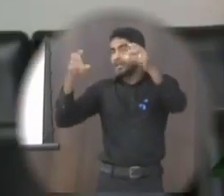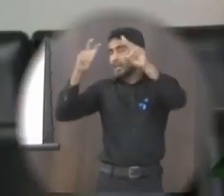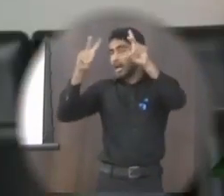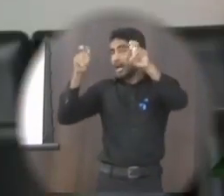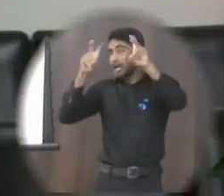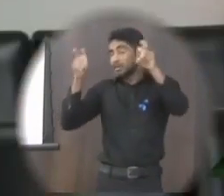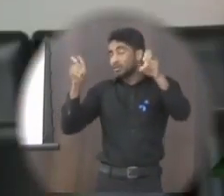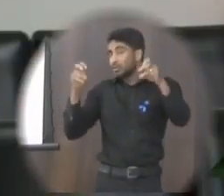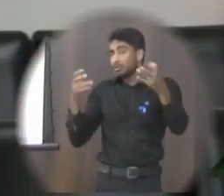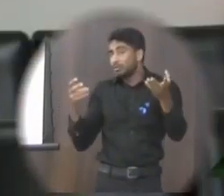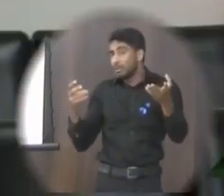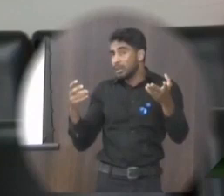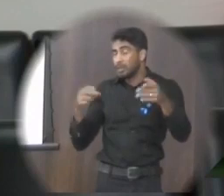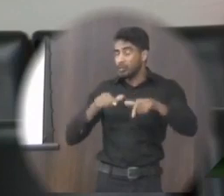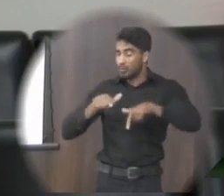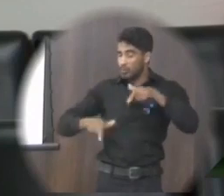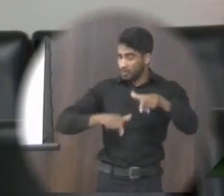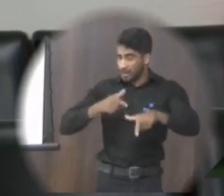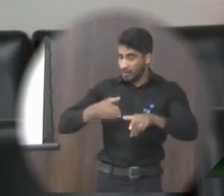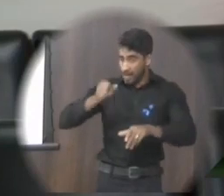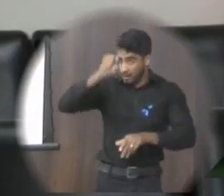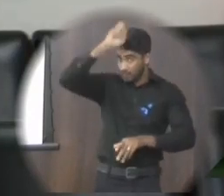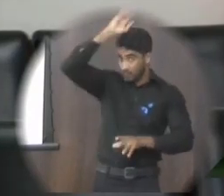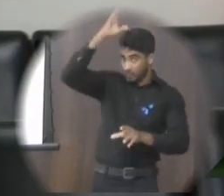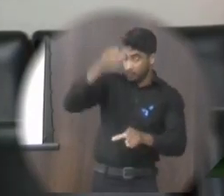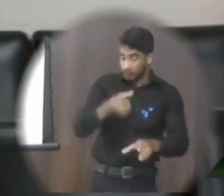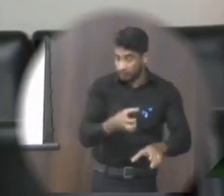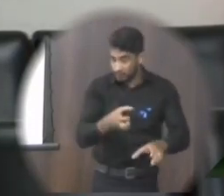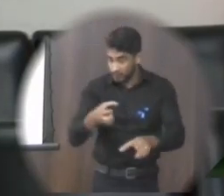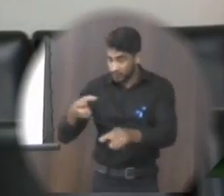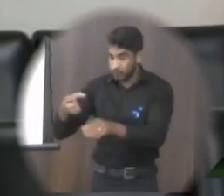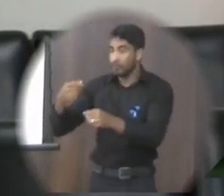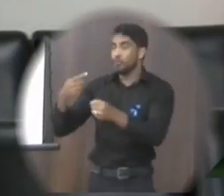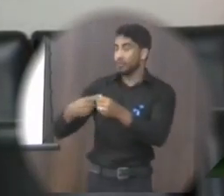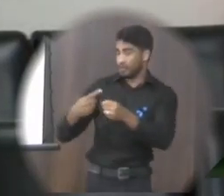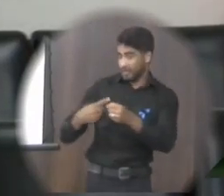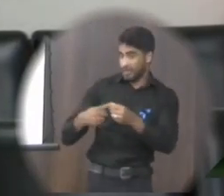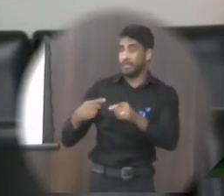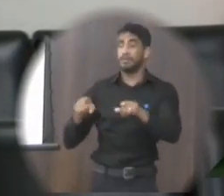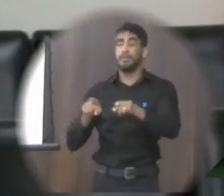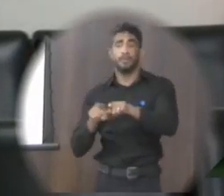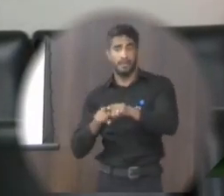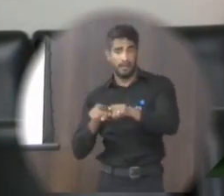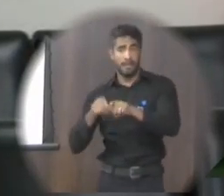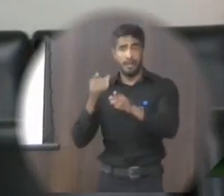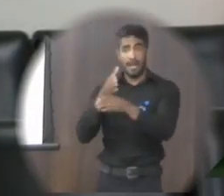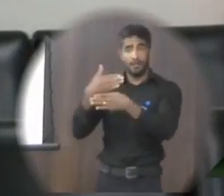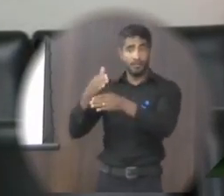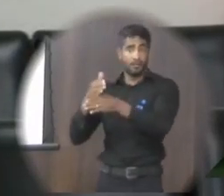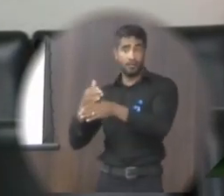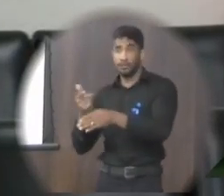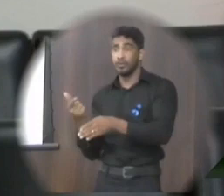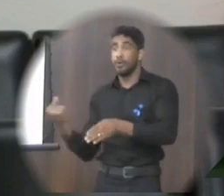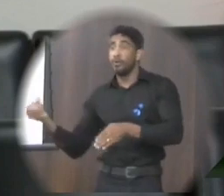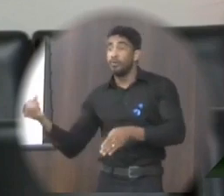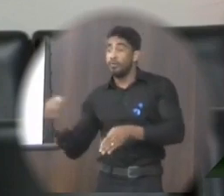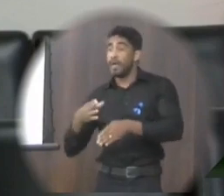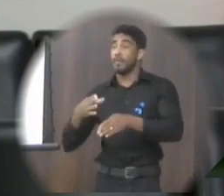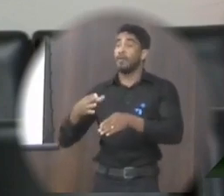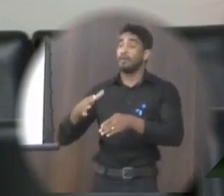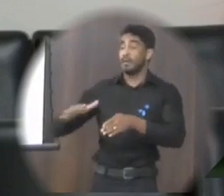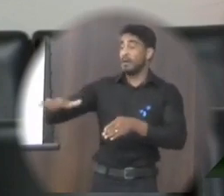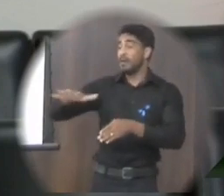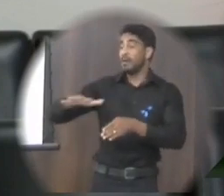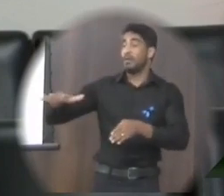sobre a atuação do Corpo de Bombeiros no município e região, bem como a construção da nova sede da corporação na área do